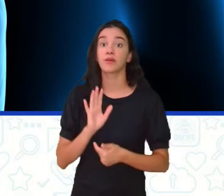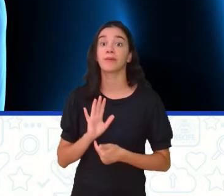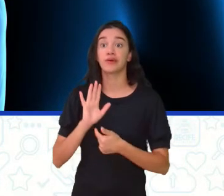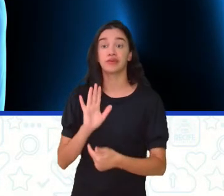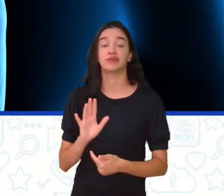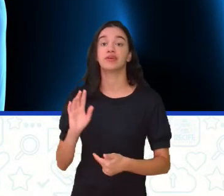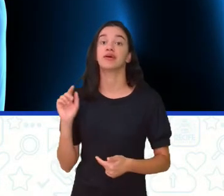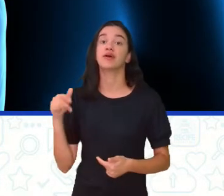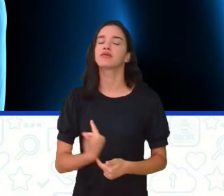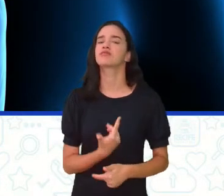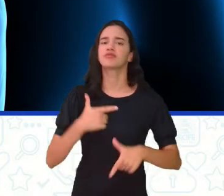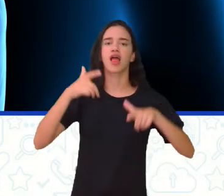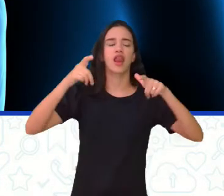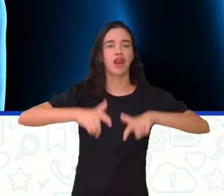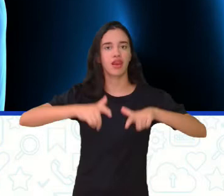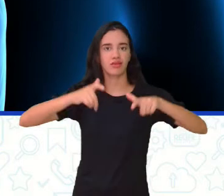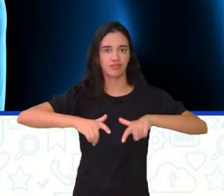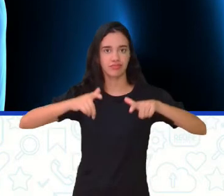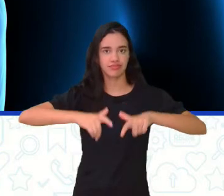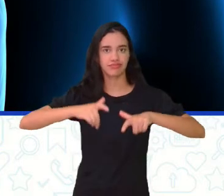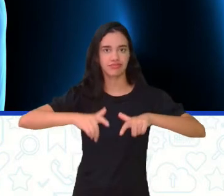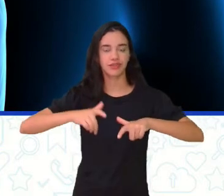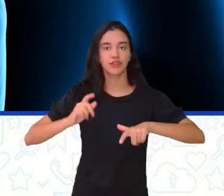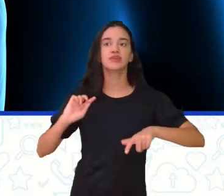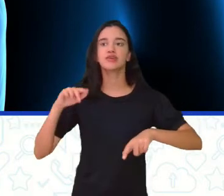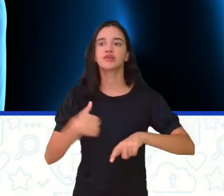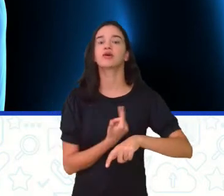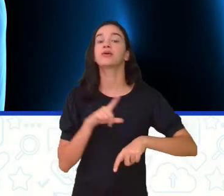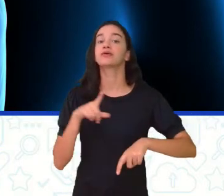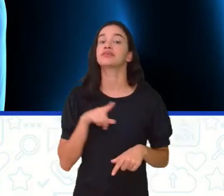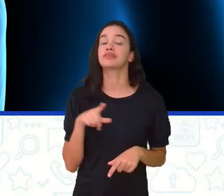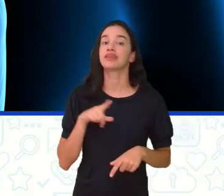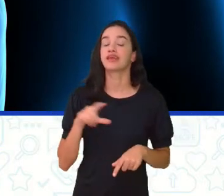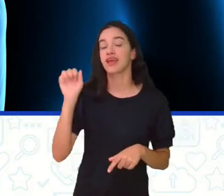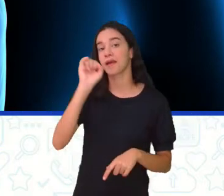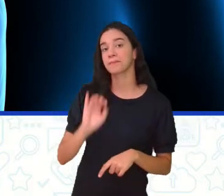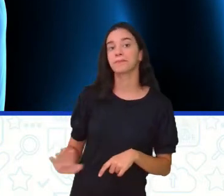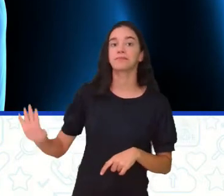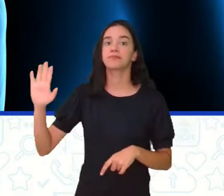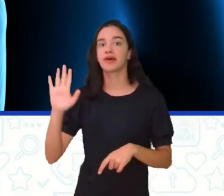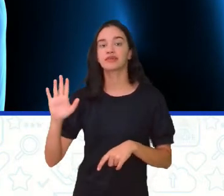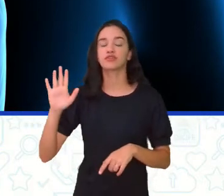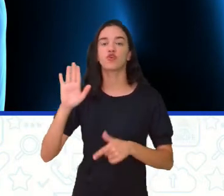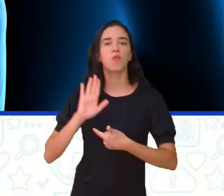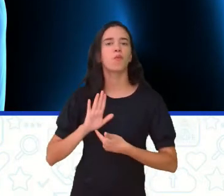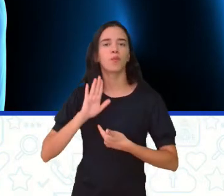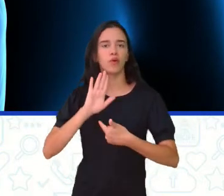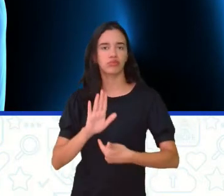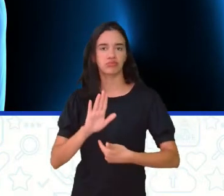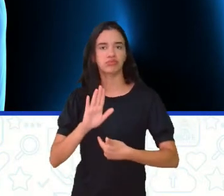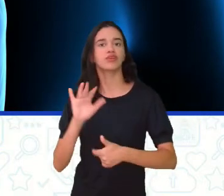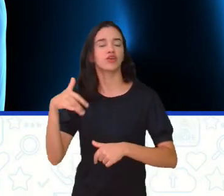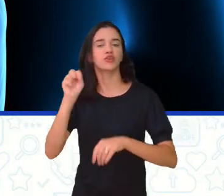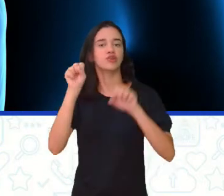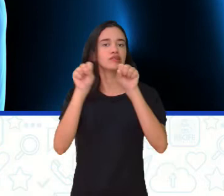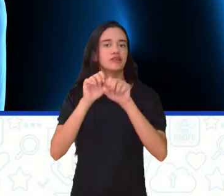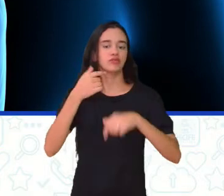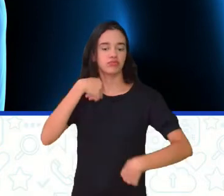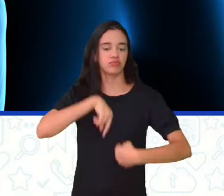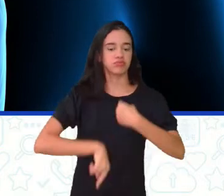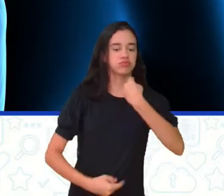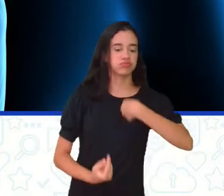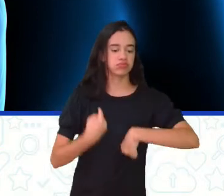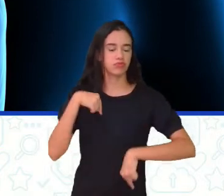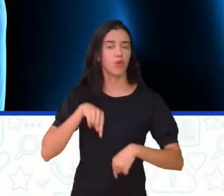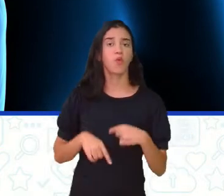gente ver a localização. Então, a gente tem aí a imagem mostrando onde esse sistema está